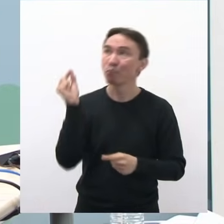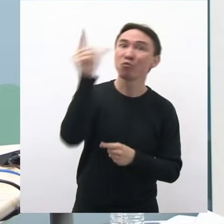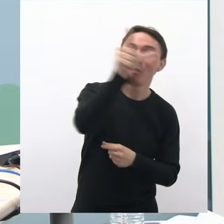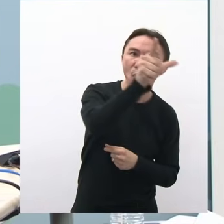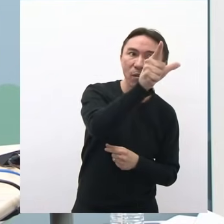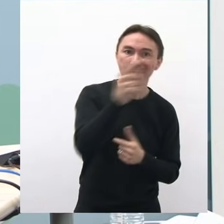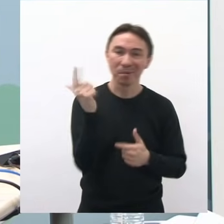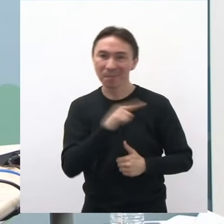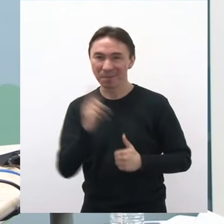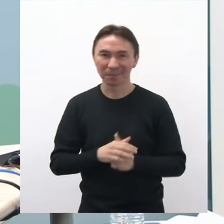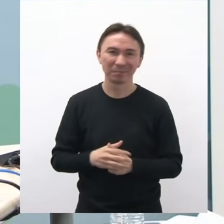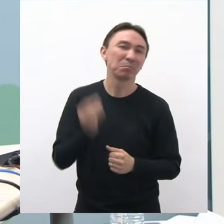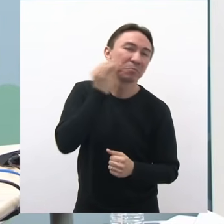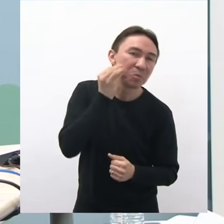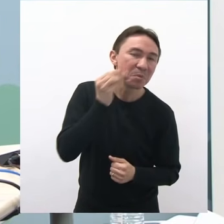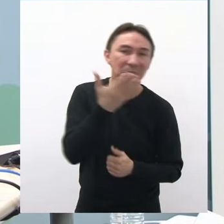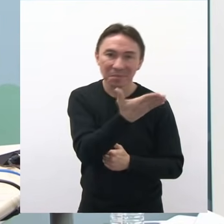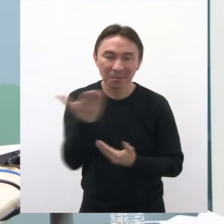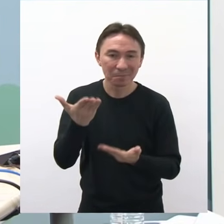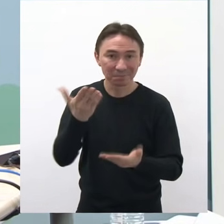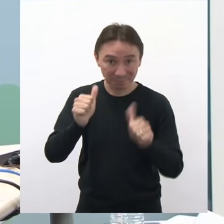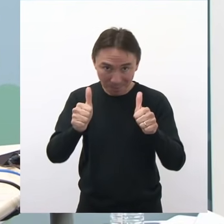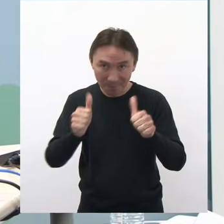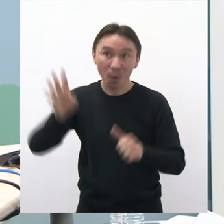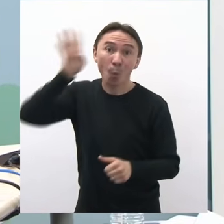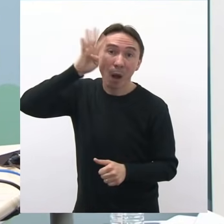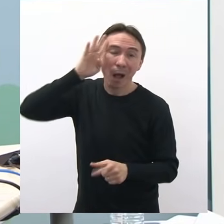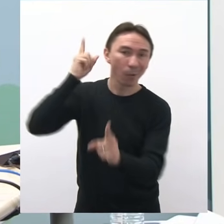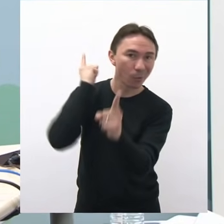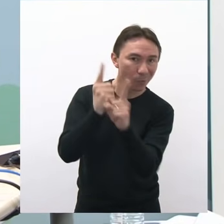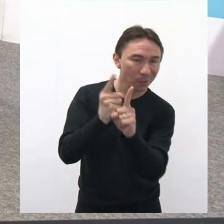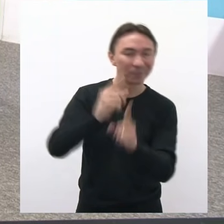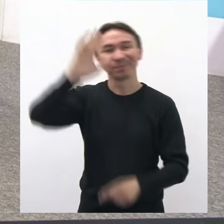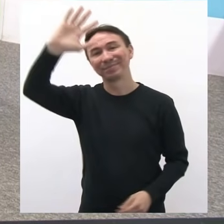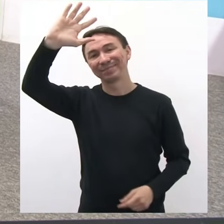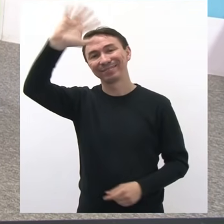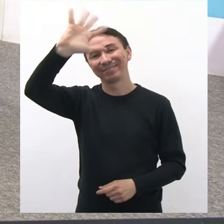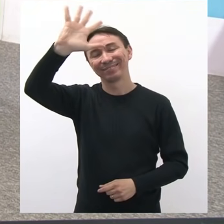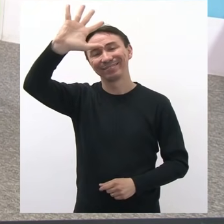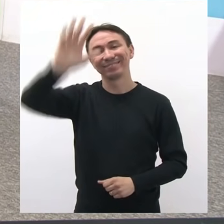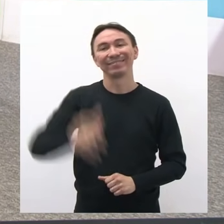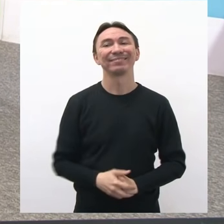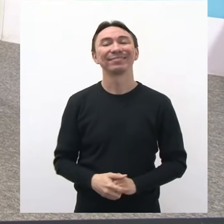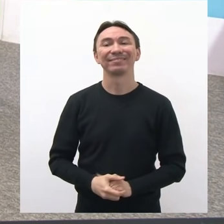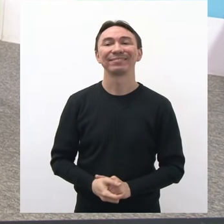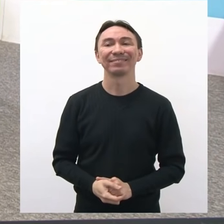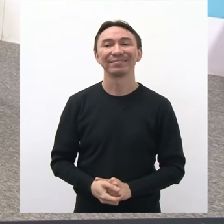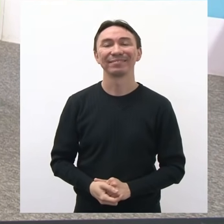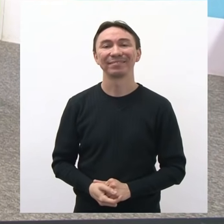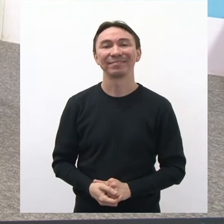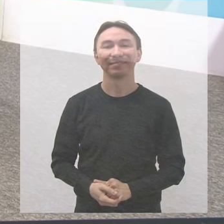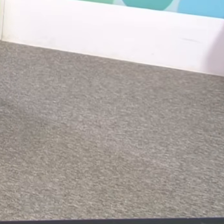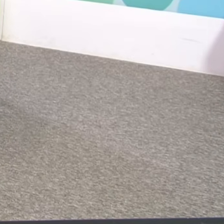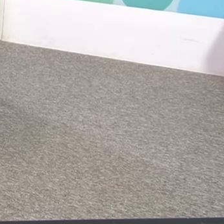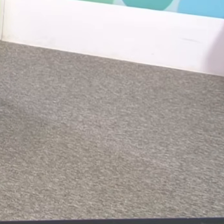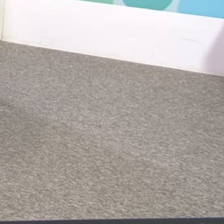todos. Cuidem-se muito, muito. Até quarta-feira que vem. Tchau, tchau. Tchau, tchau, gente. Vocês são a história.